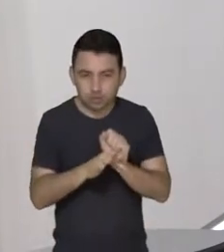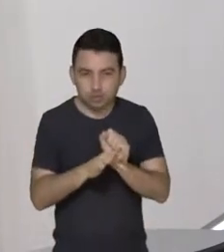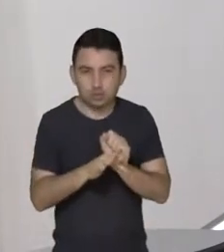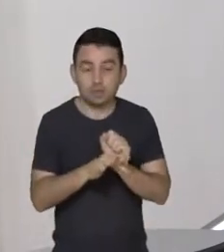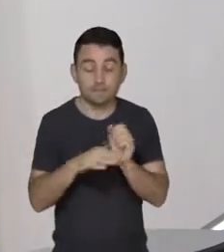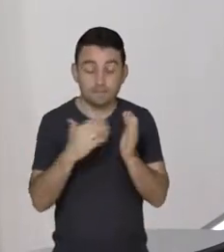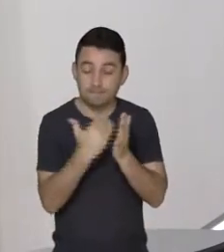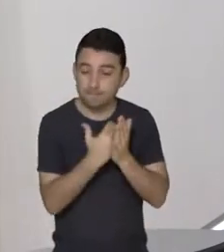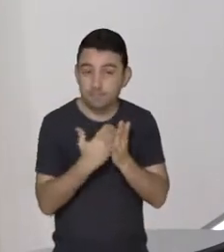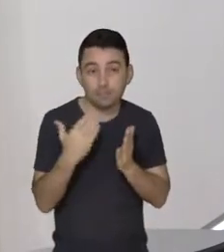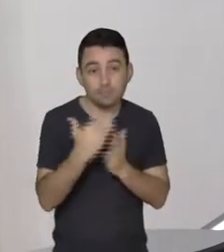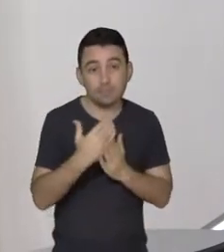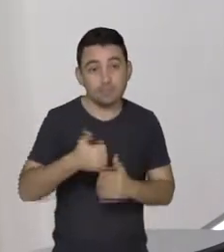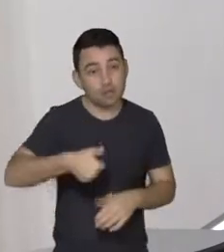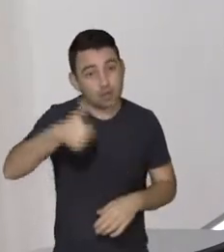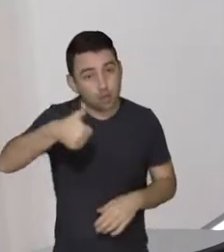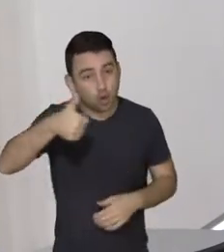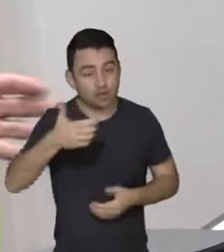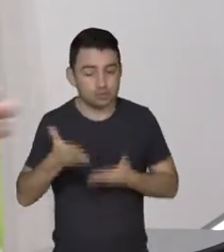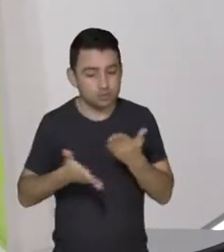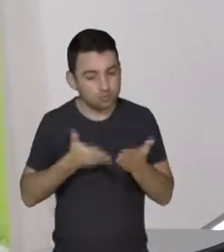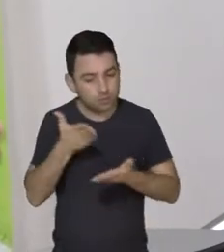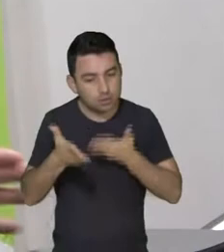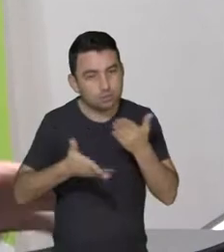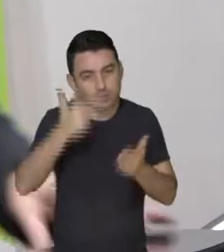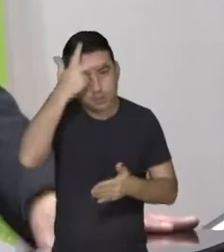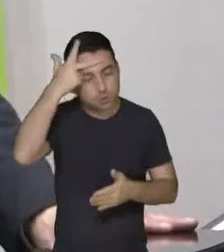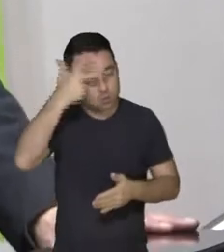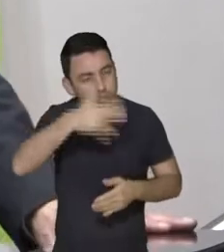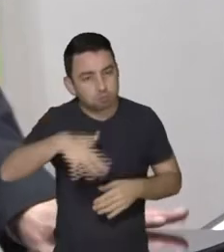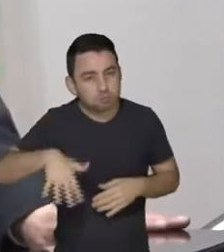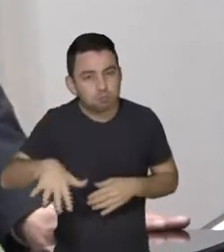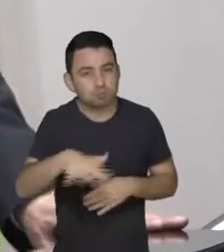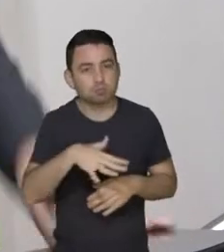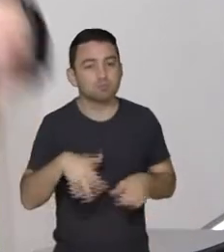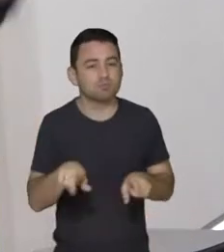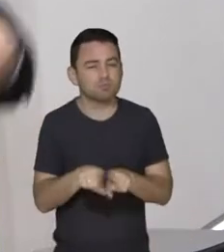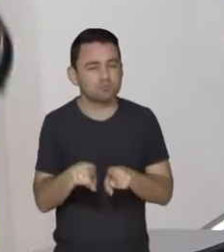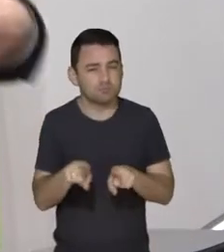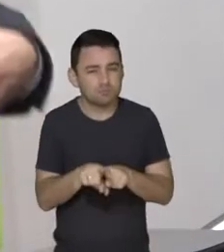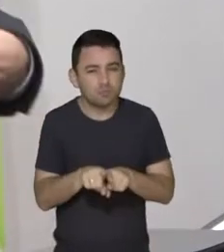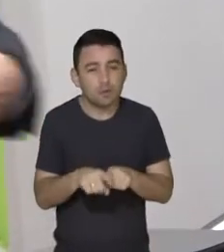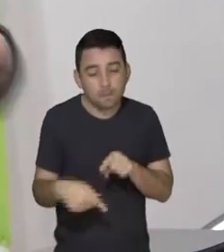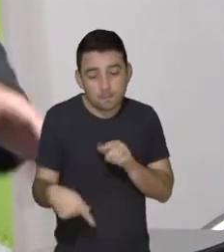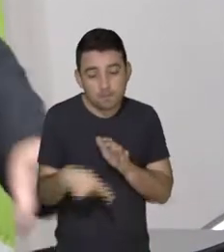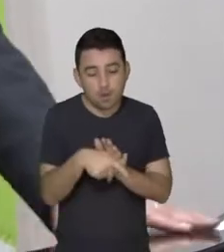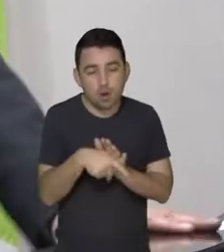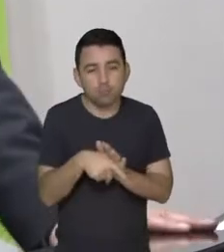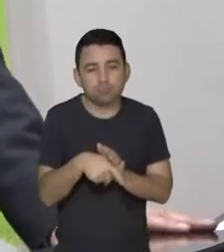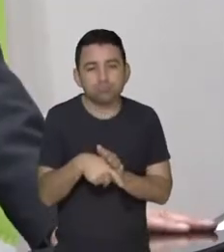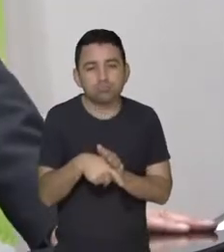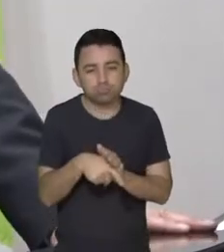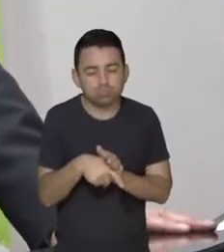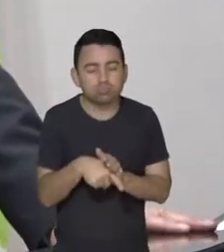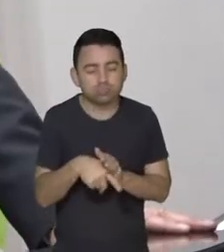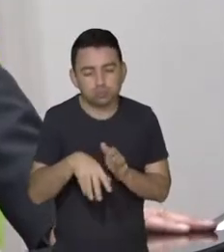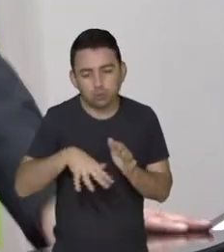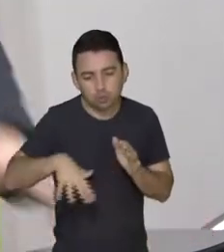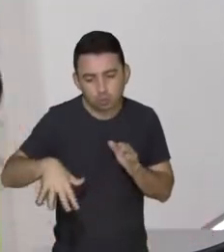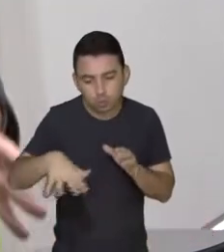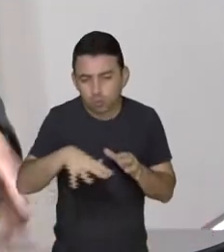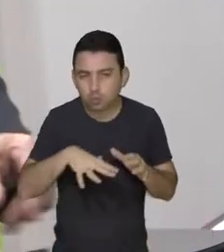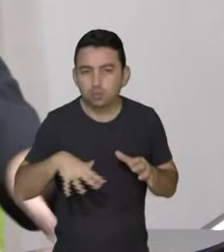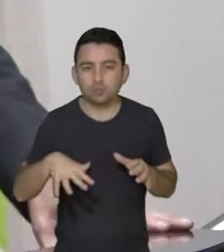pessoas que a gente possa ter mais também da fatia desse bolo nacional que tanto é arrecadado